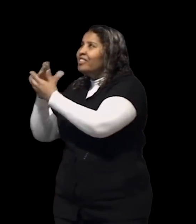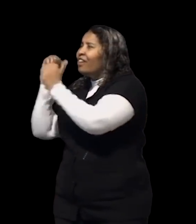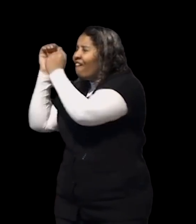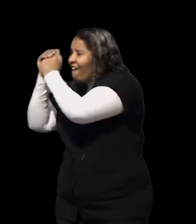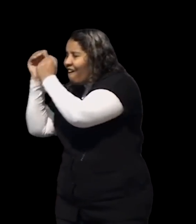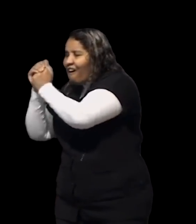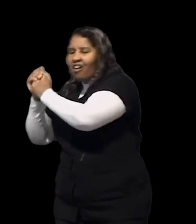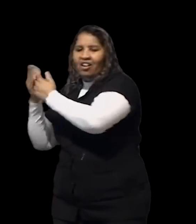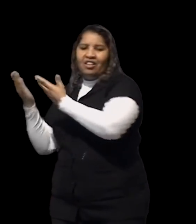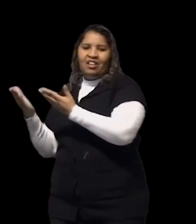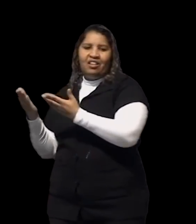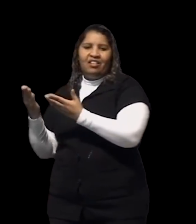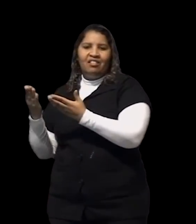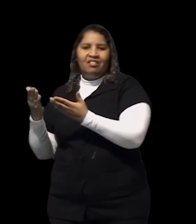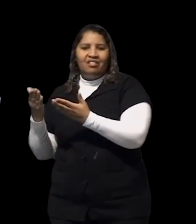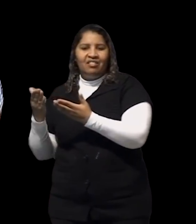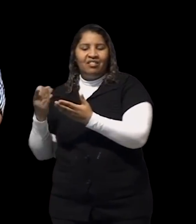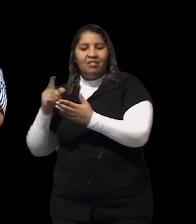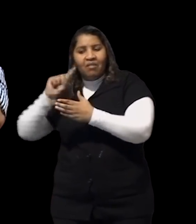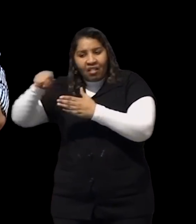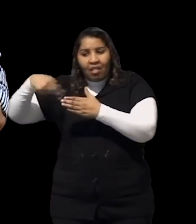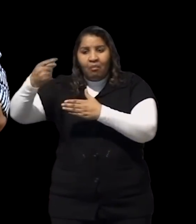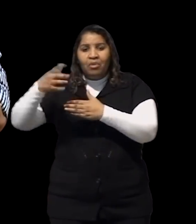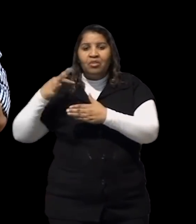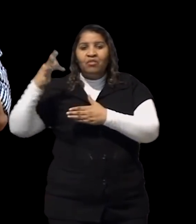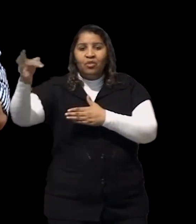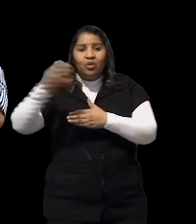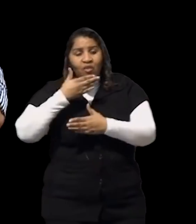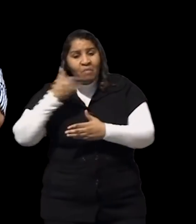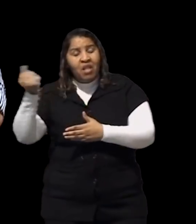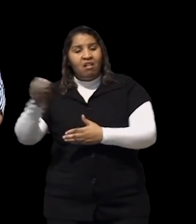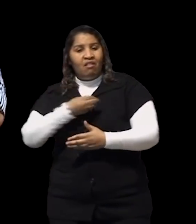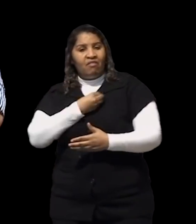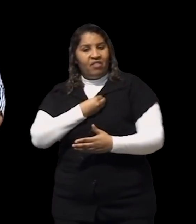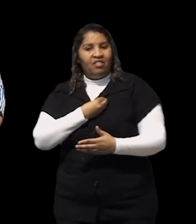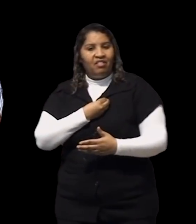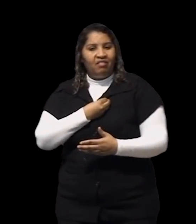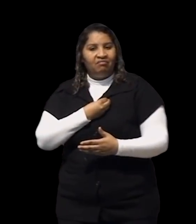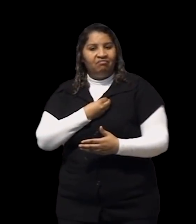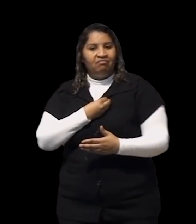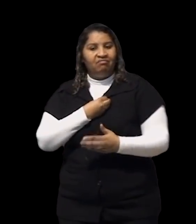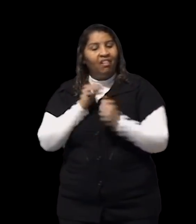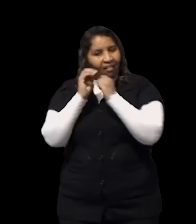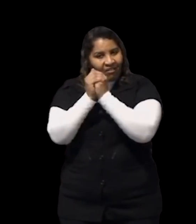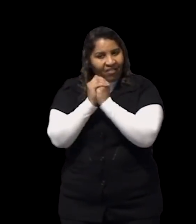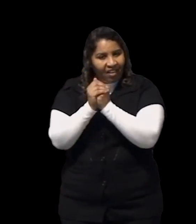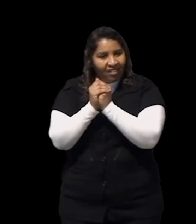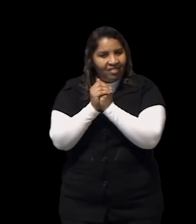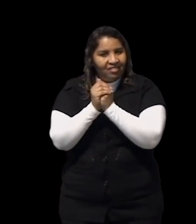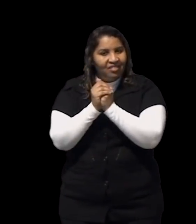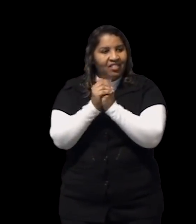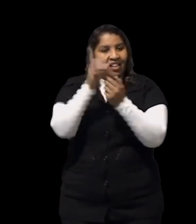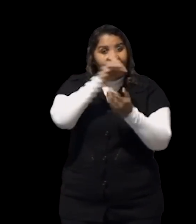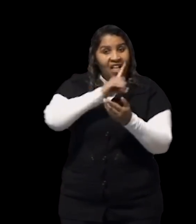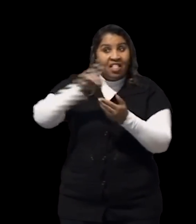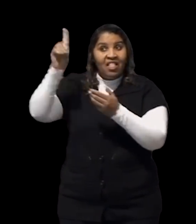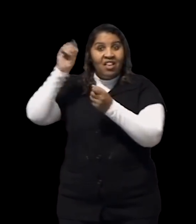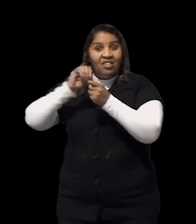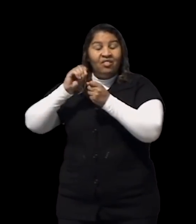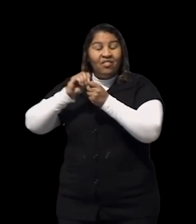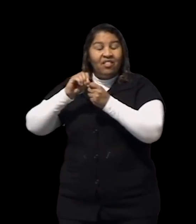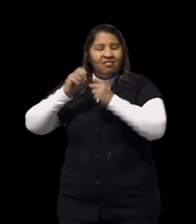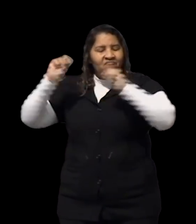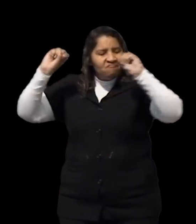plantar porque você vai comer abundantemente Amém Deus é um Deus que faz festa no céu